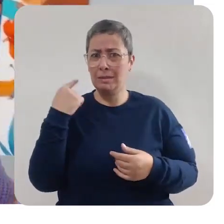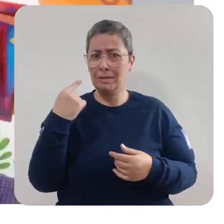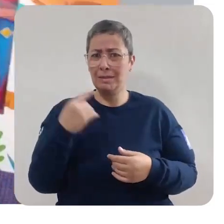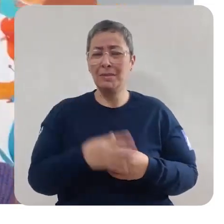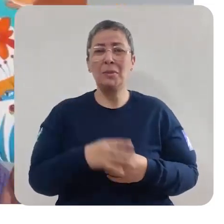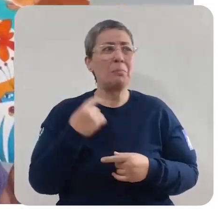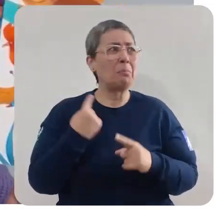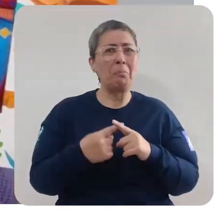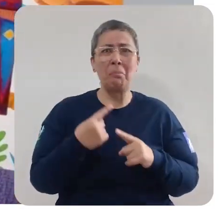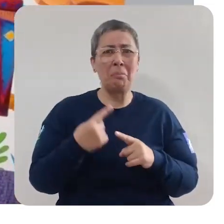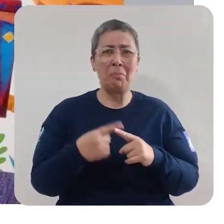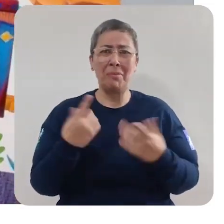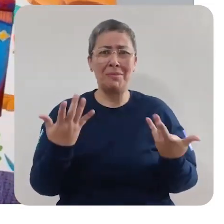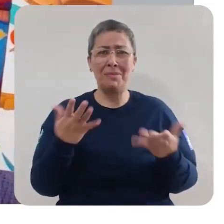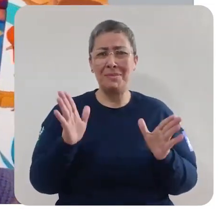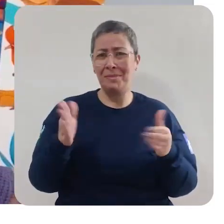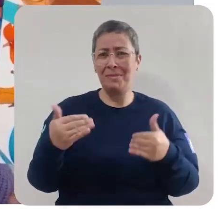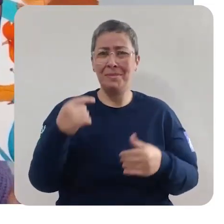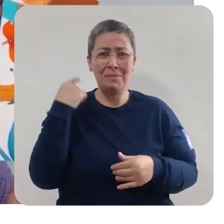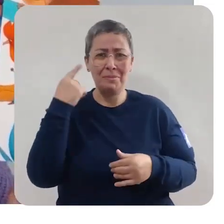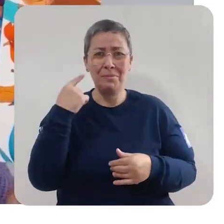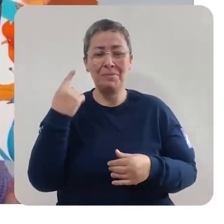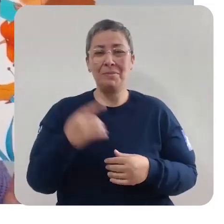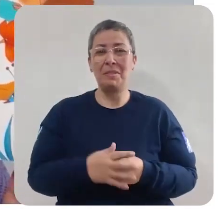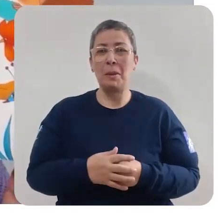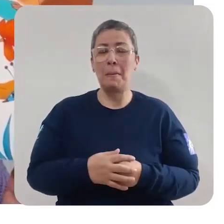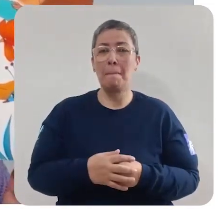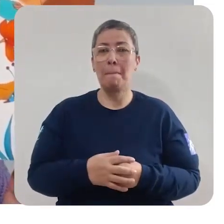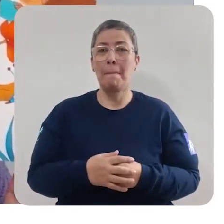maluca? Por que será que essa caixa é maluca?